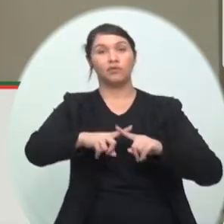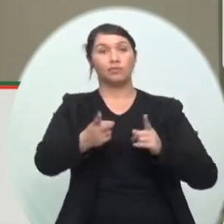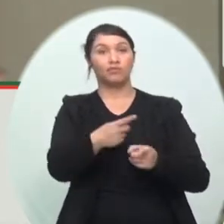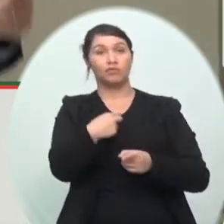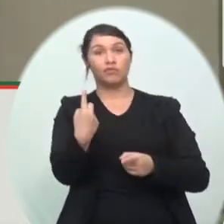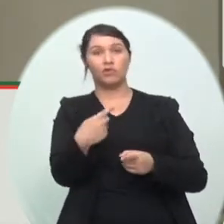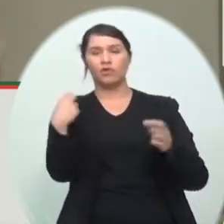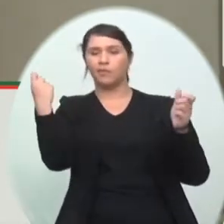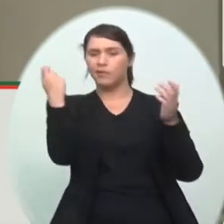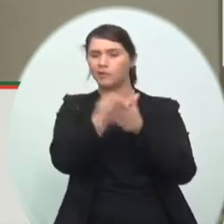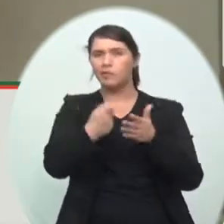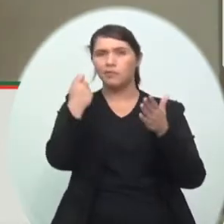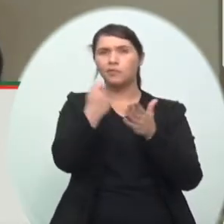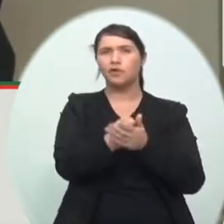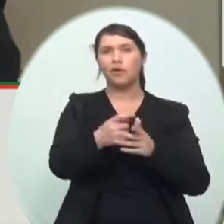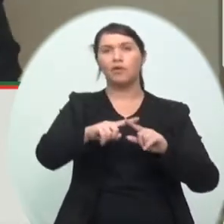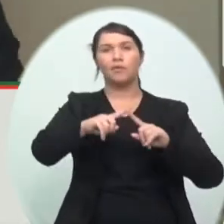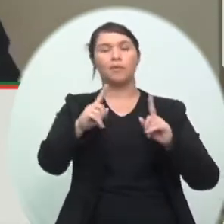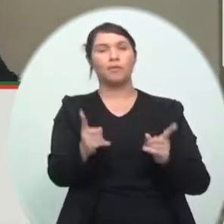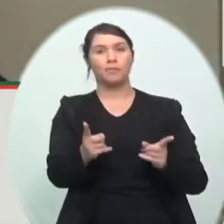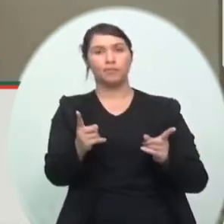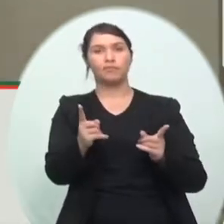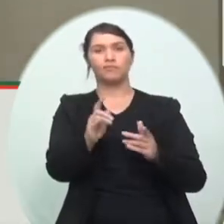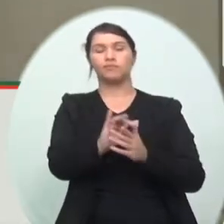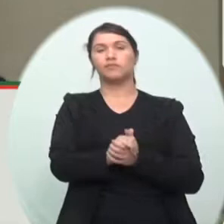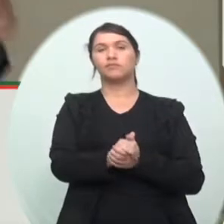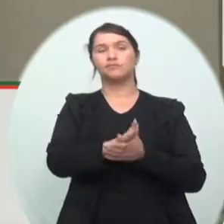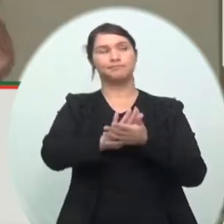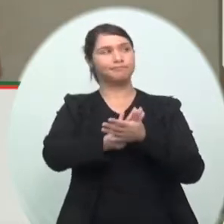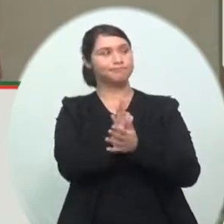brigamos, aí ela lança, nós voltamos lá, o lançamento está pronto.